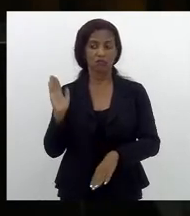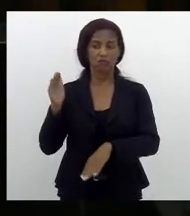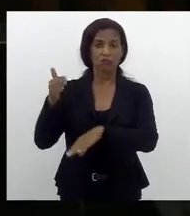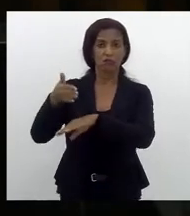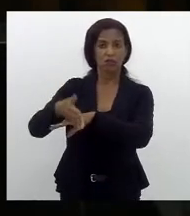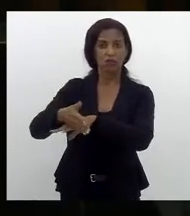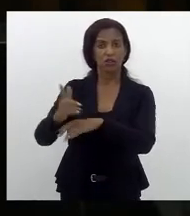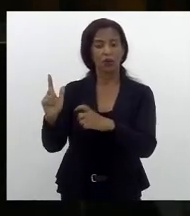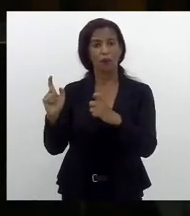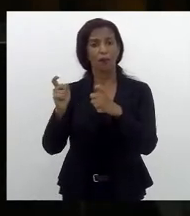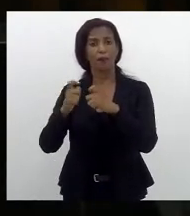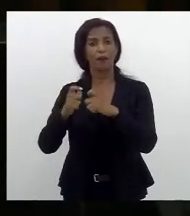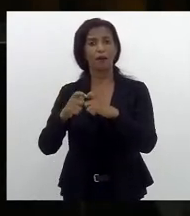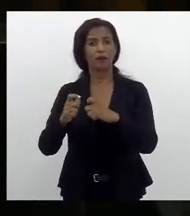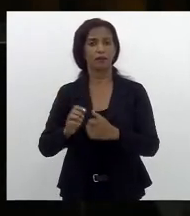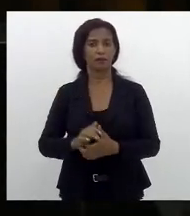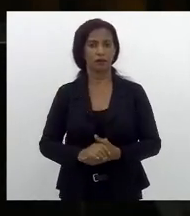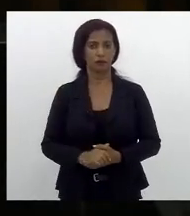atendidos